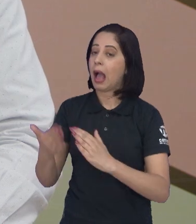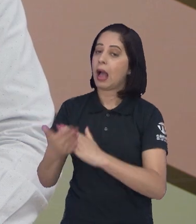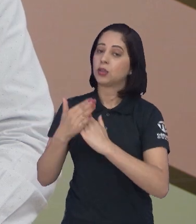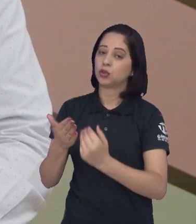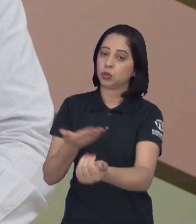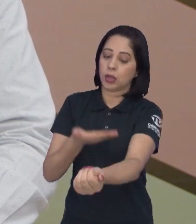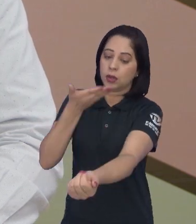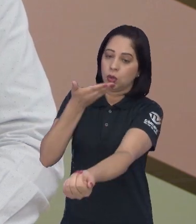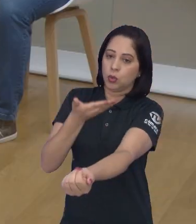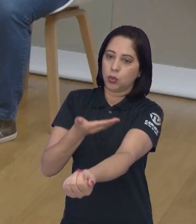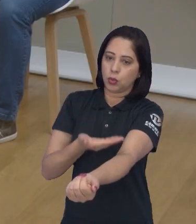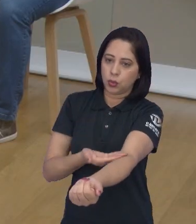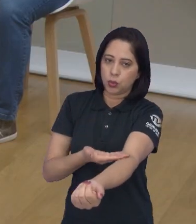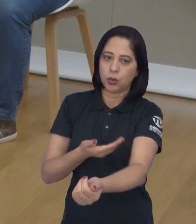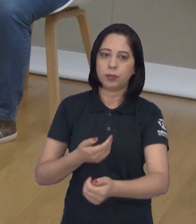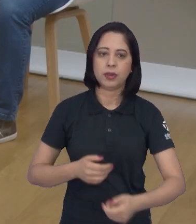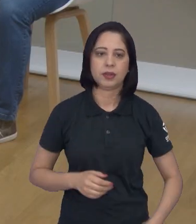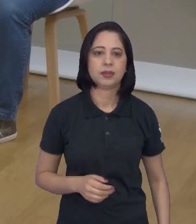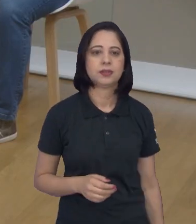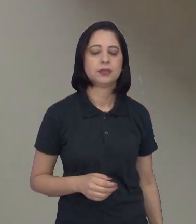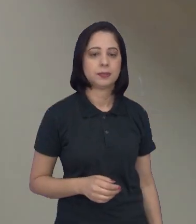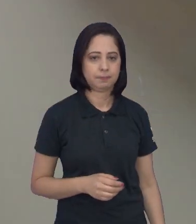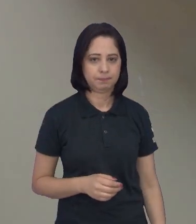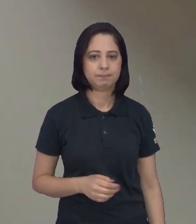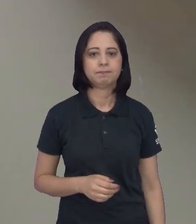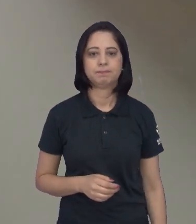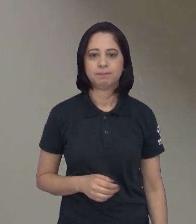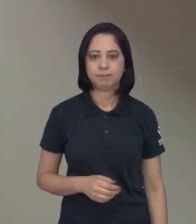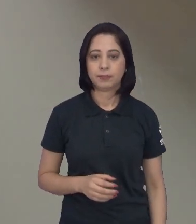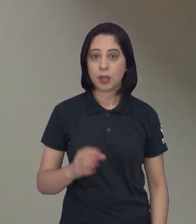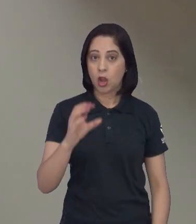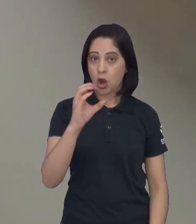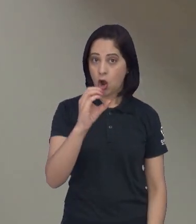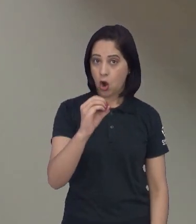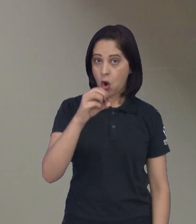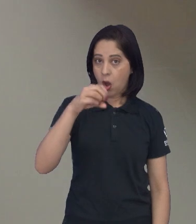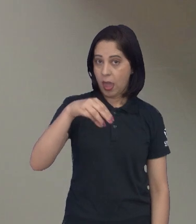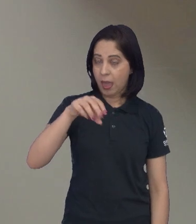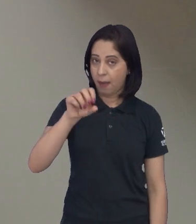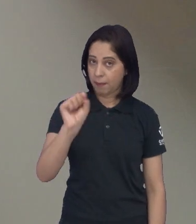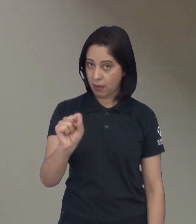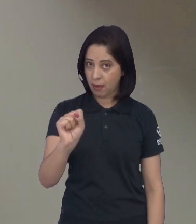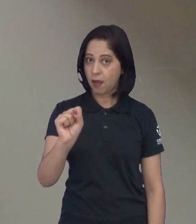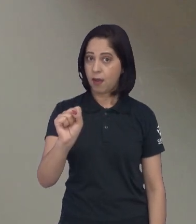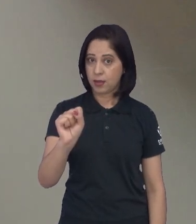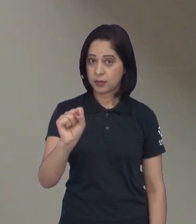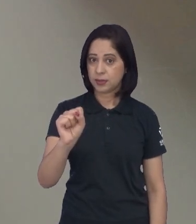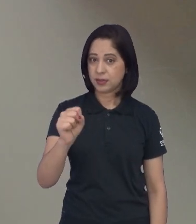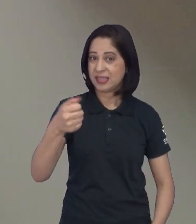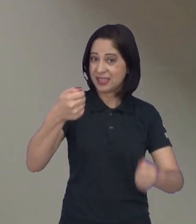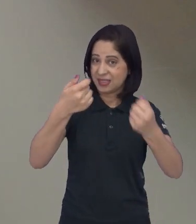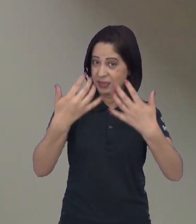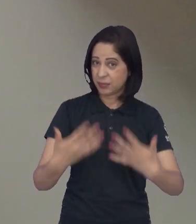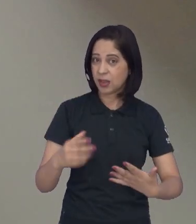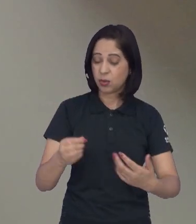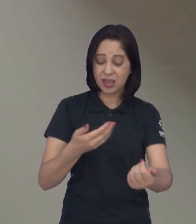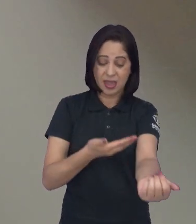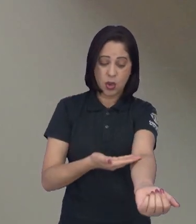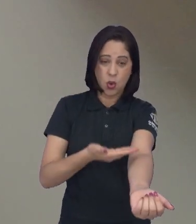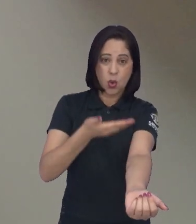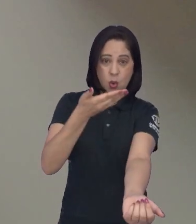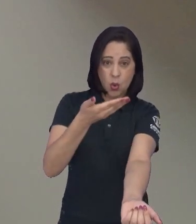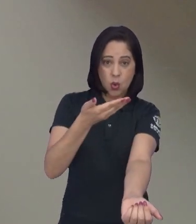ajudar nesse processo Tá certo Doutor e segundo dados da Organização Mundial da Saúde a hipertensão arterial